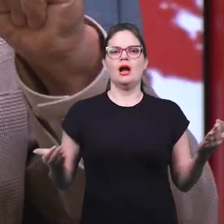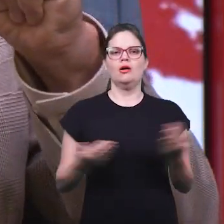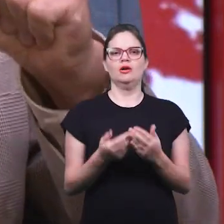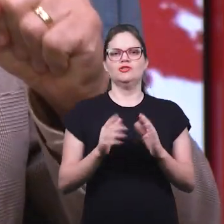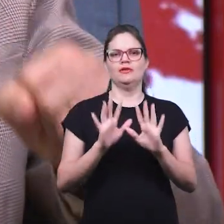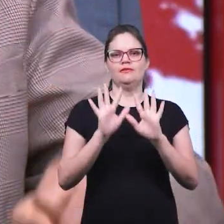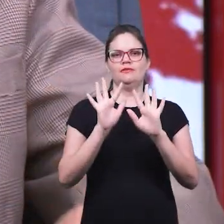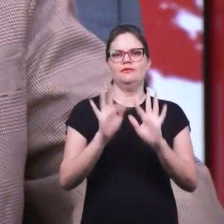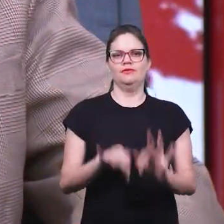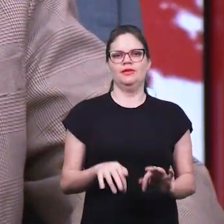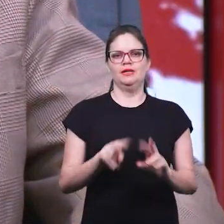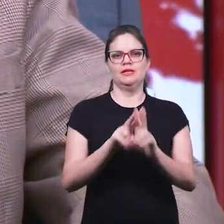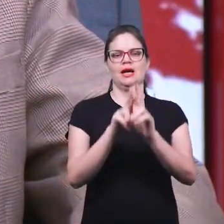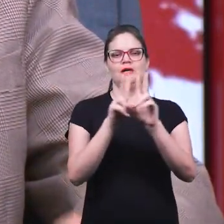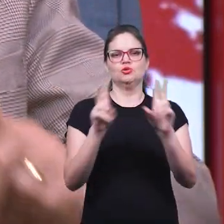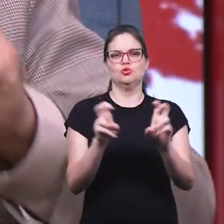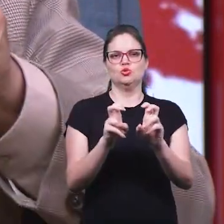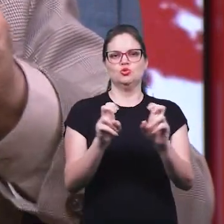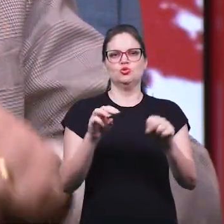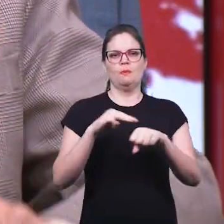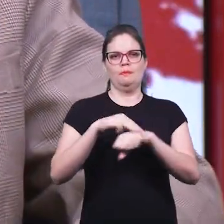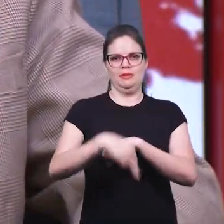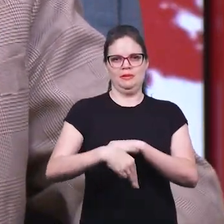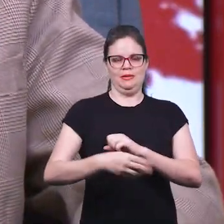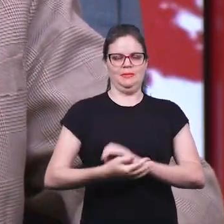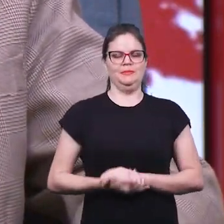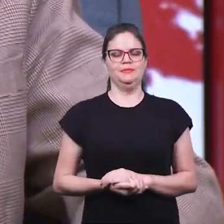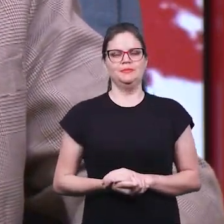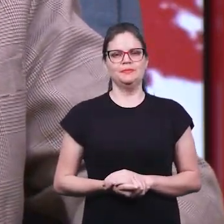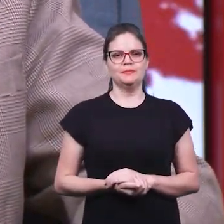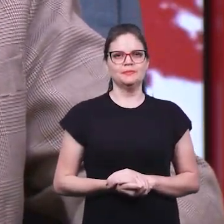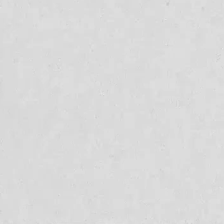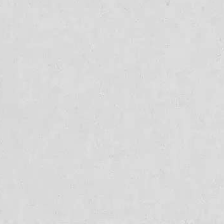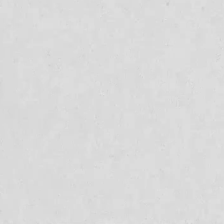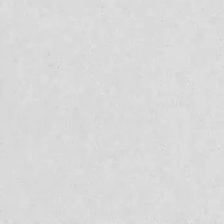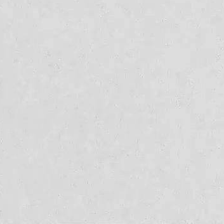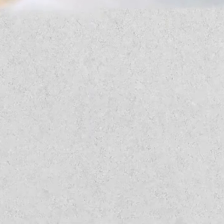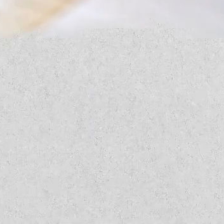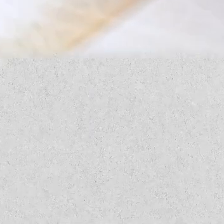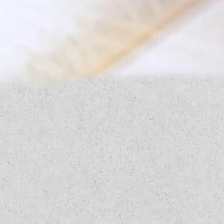concluir o assunto sobre ministérios logo depois da nossa vinheta.